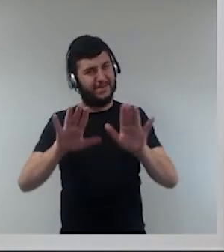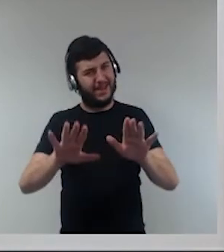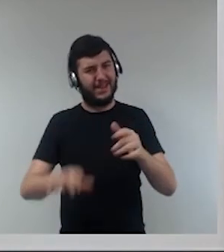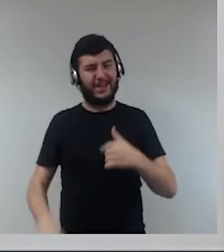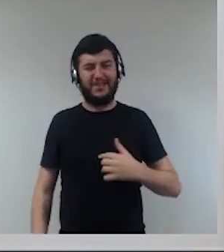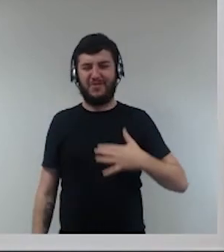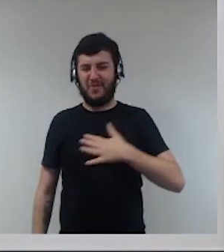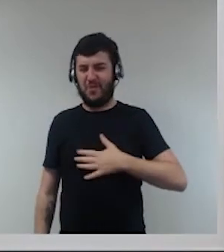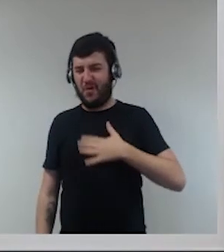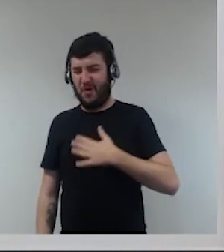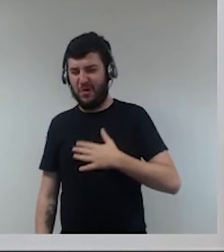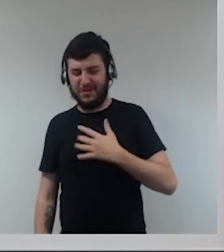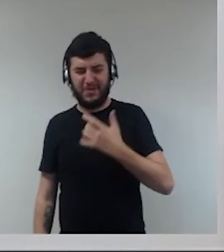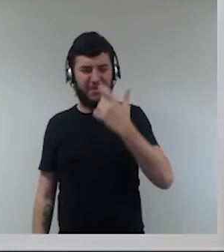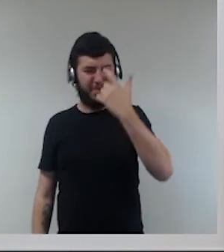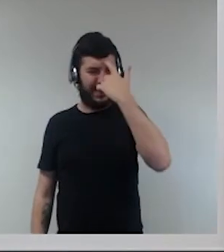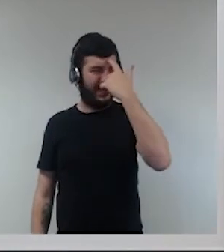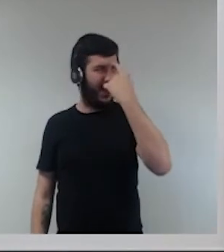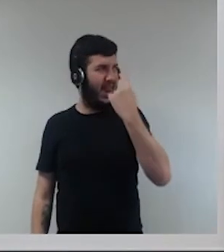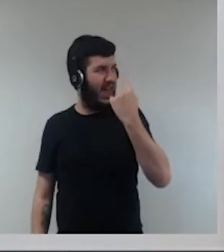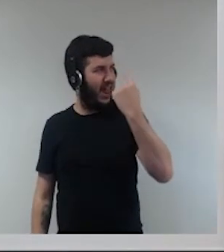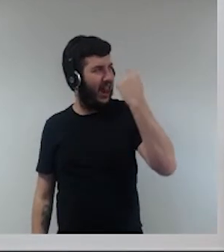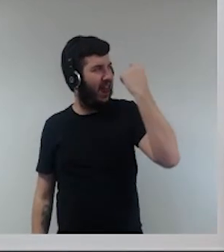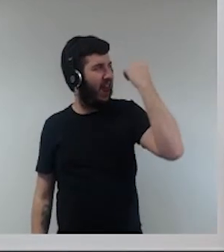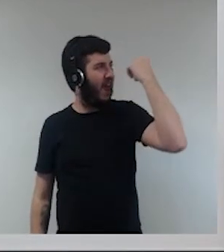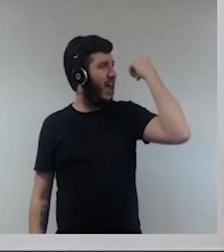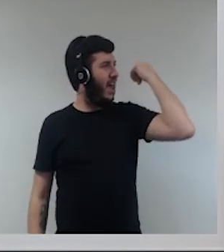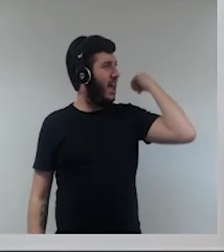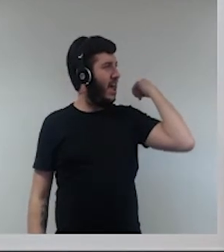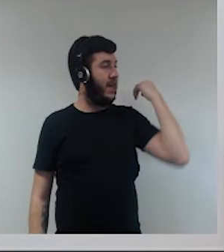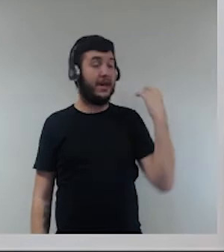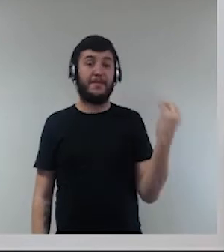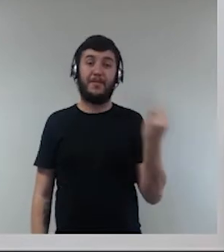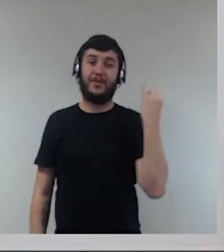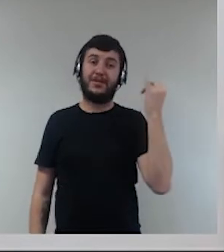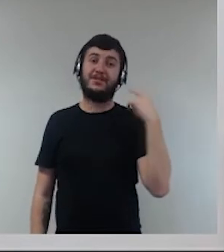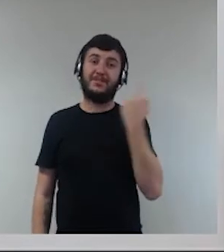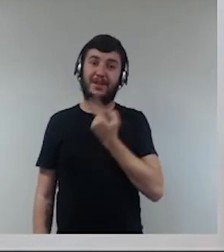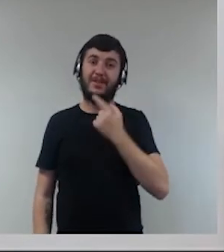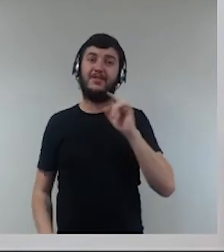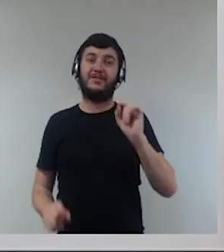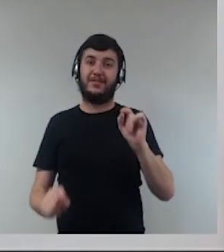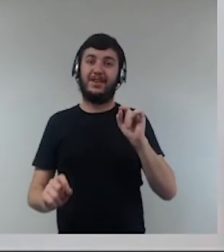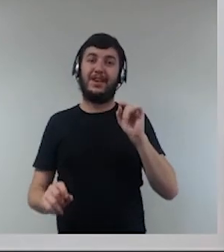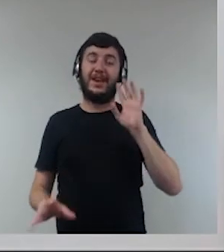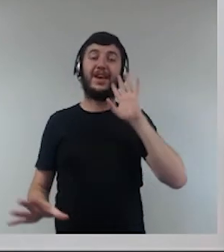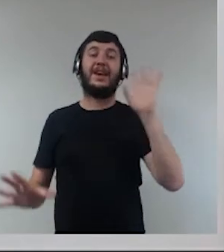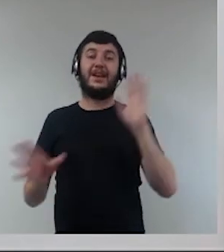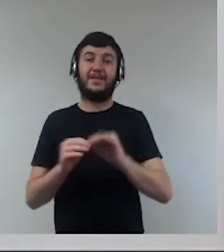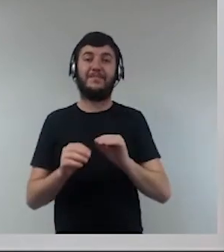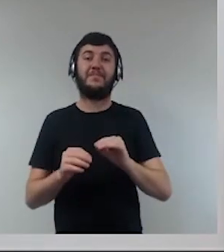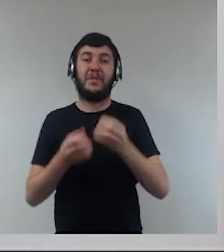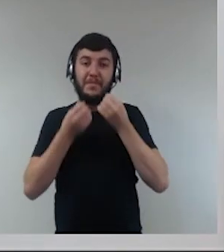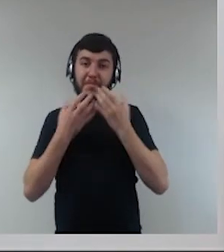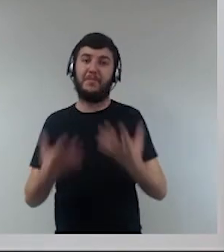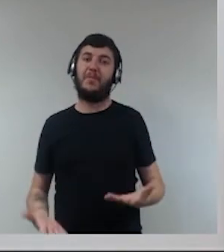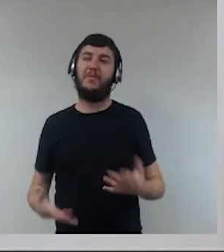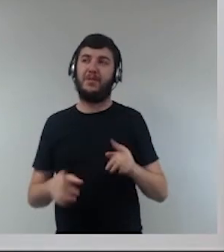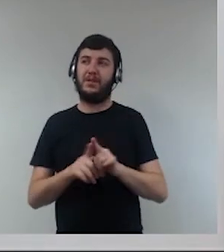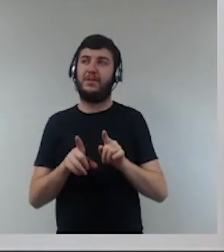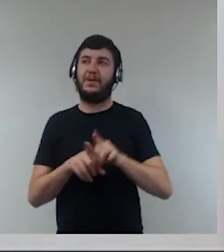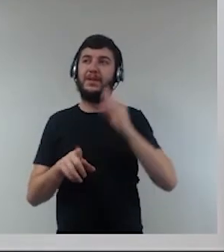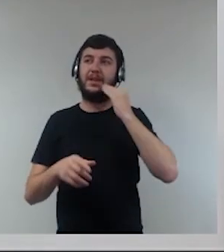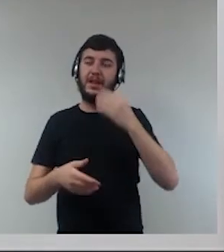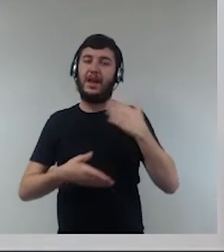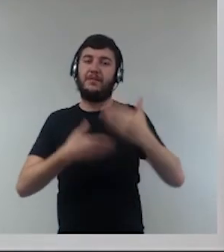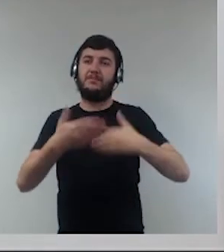olhar muito para trás, mas olhar para trás às vezes é importante para a gente colher a lição e tentar fazer algo diferente para frente. Né? Se a